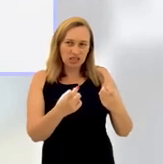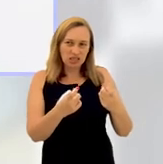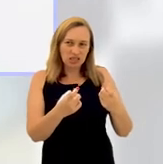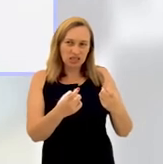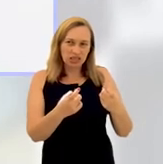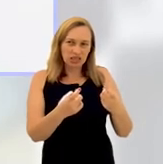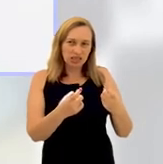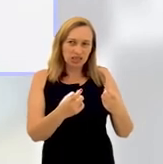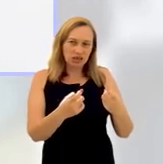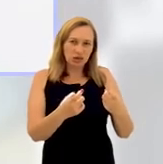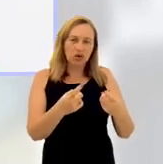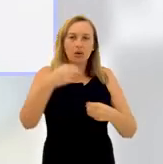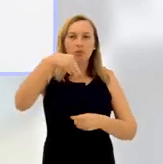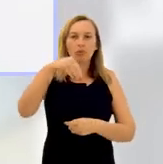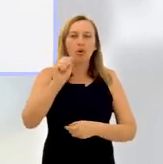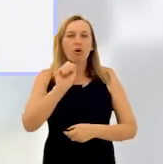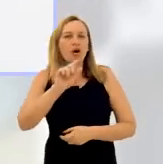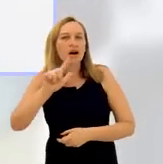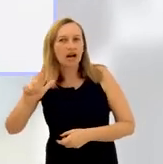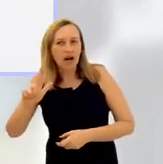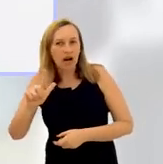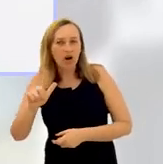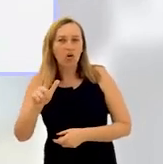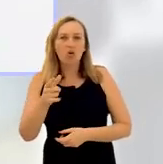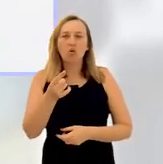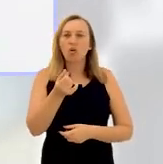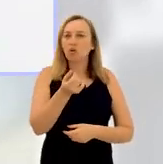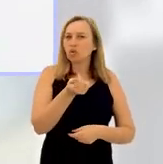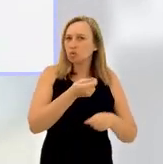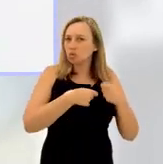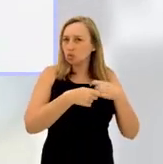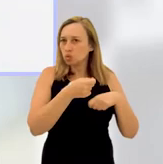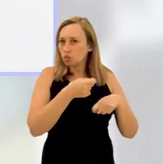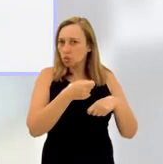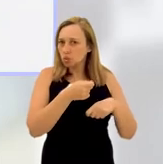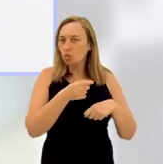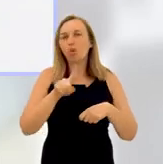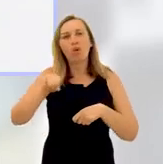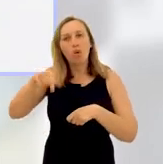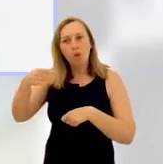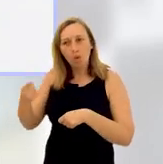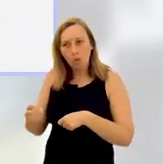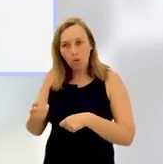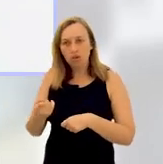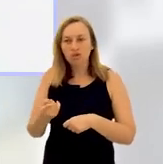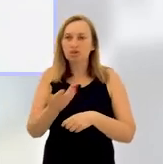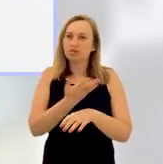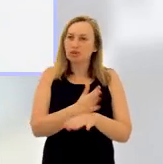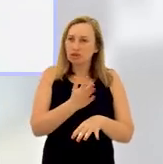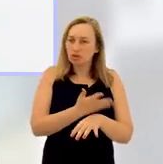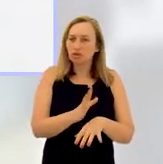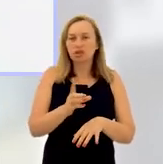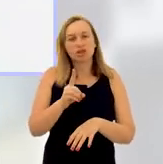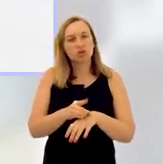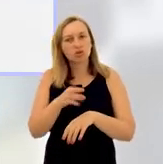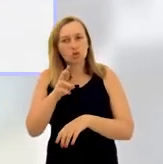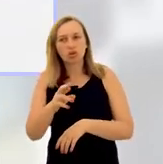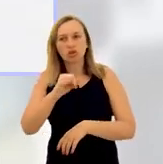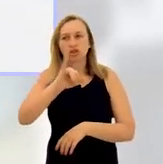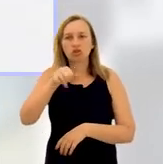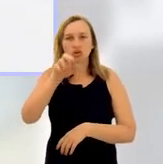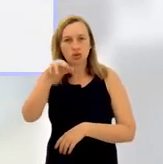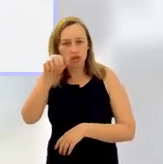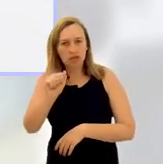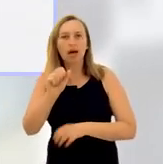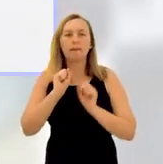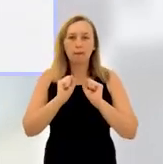mas também na violência moral, na violência financeira, que são outras práticas que a doutora Juliana